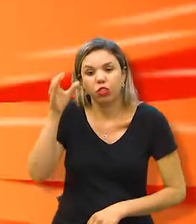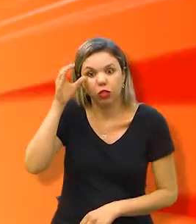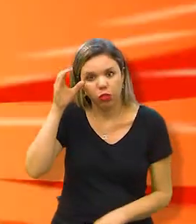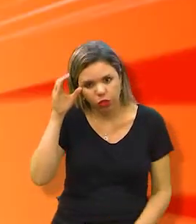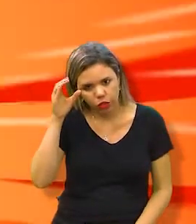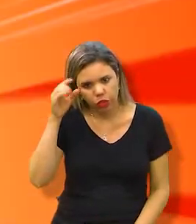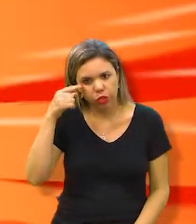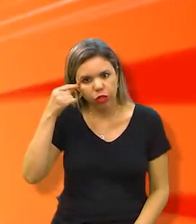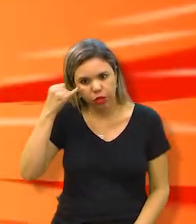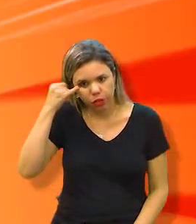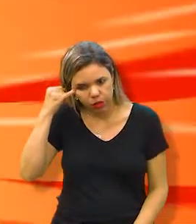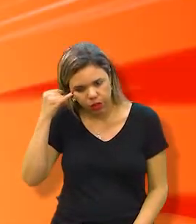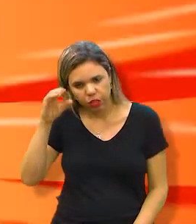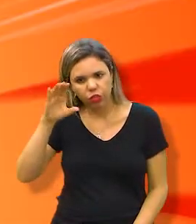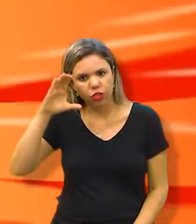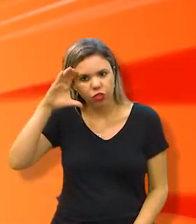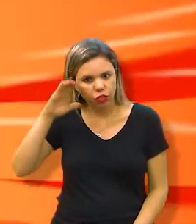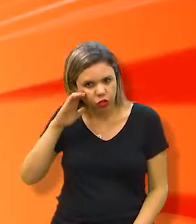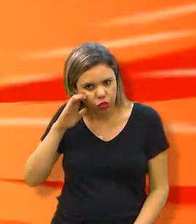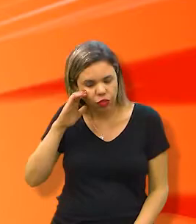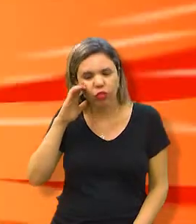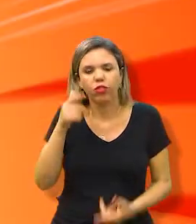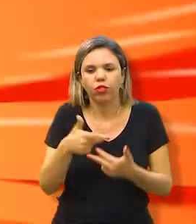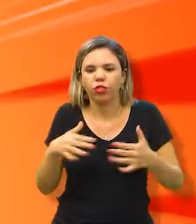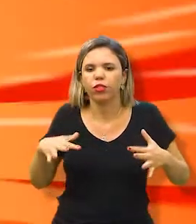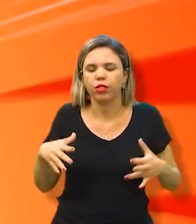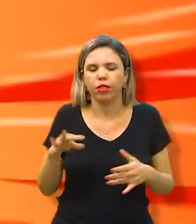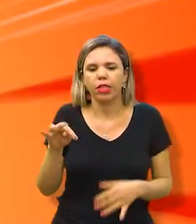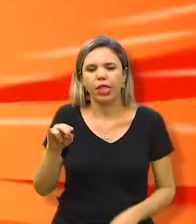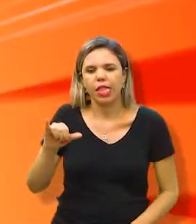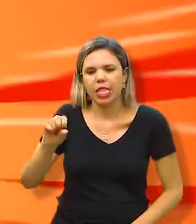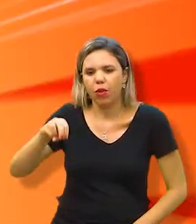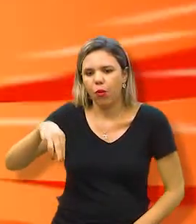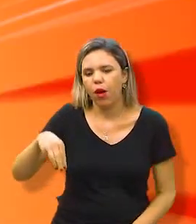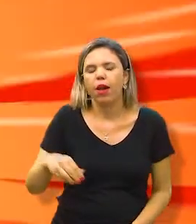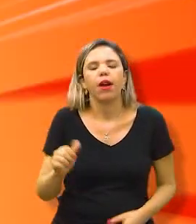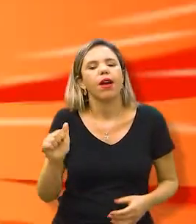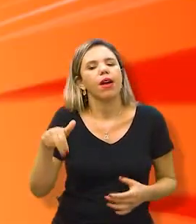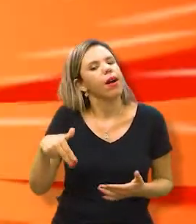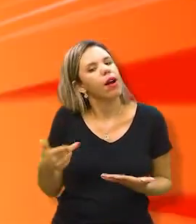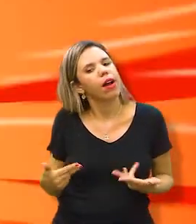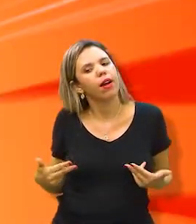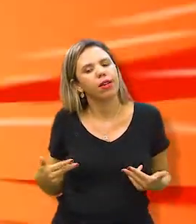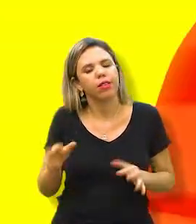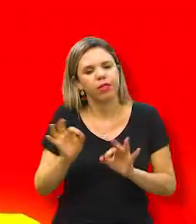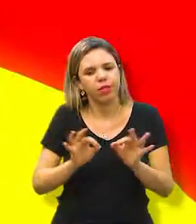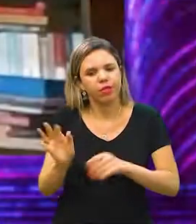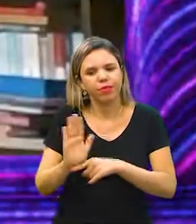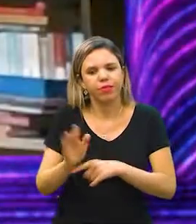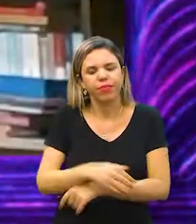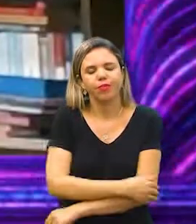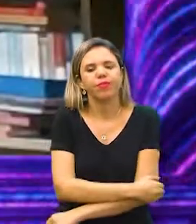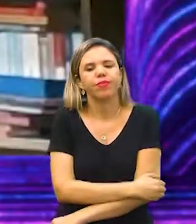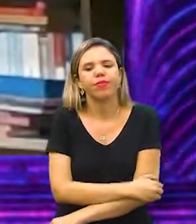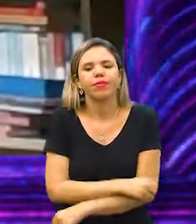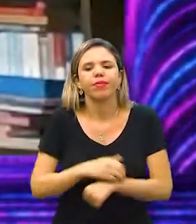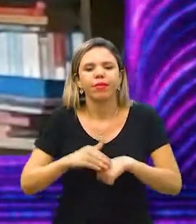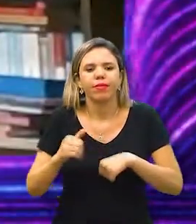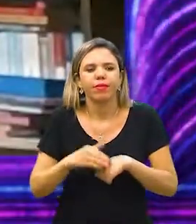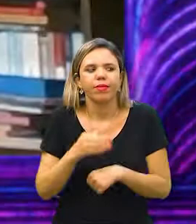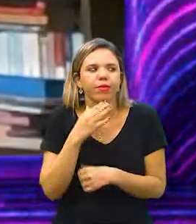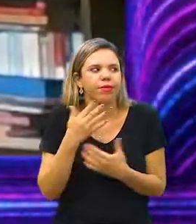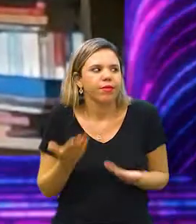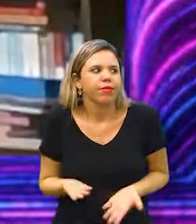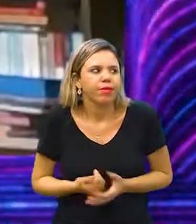chinesas, japonesas, coreanas e de Taiwan, se não me engano. São essas produções que são carinhosamente